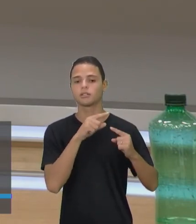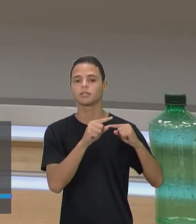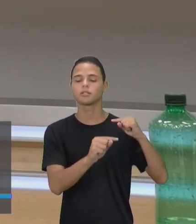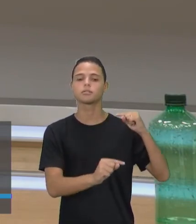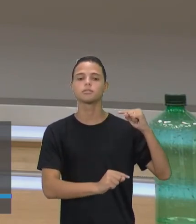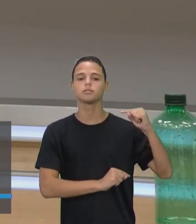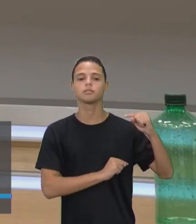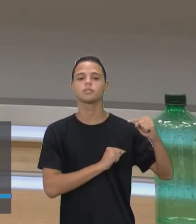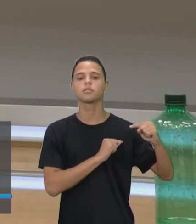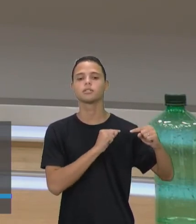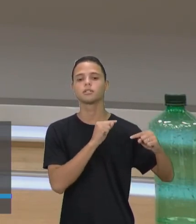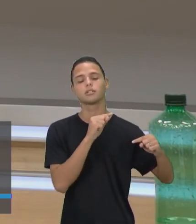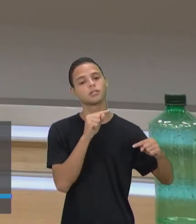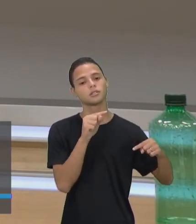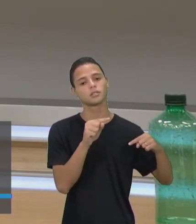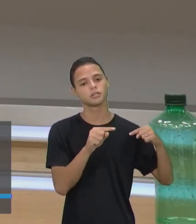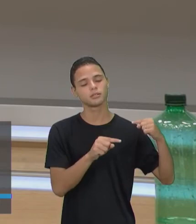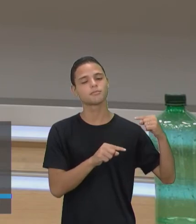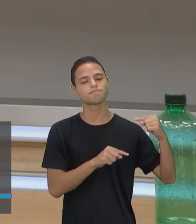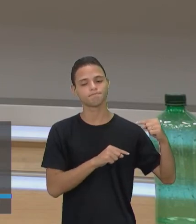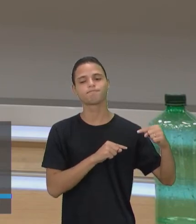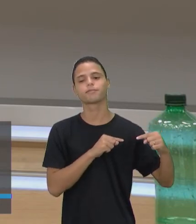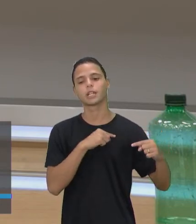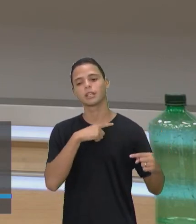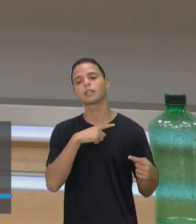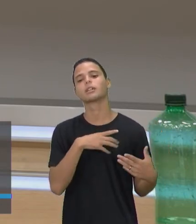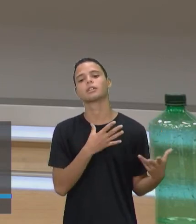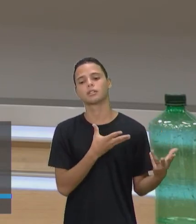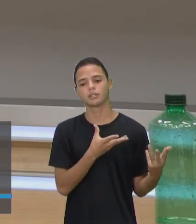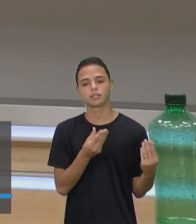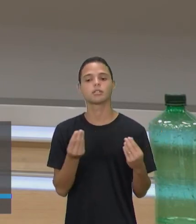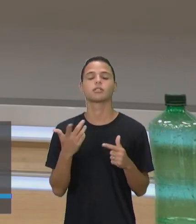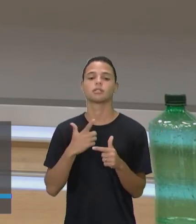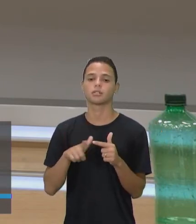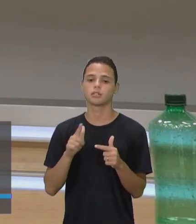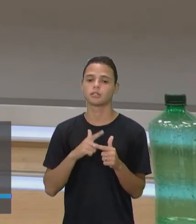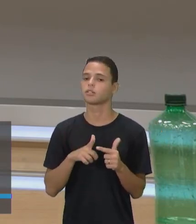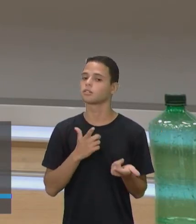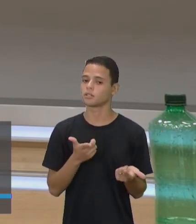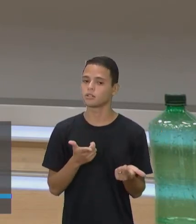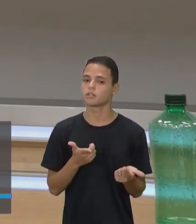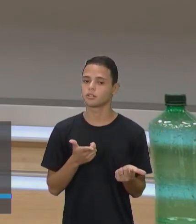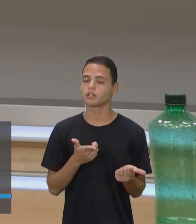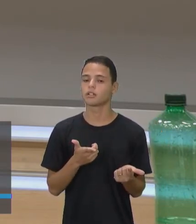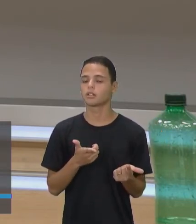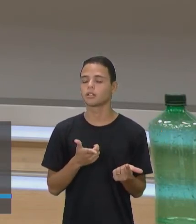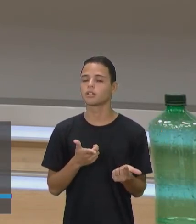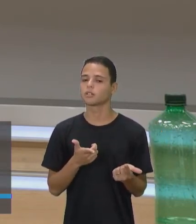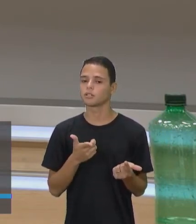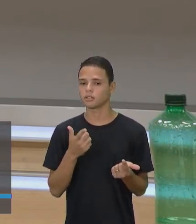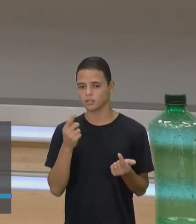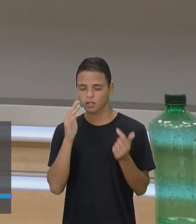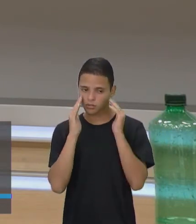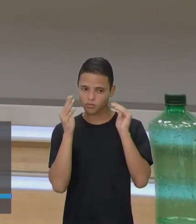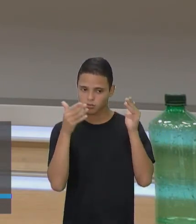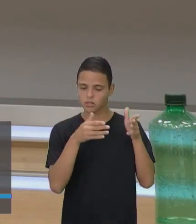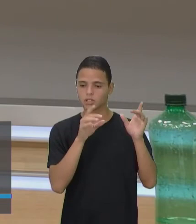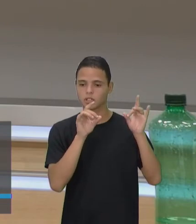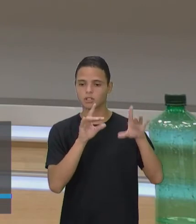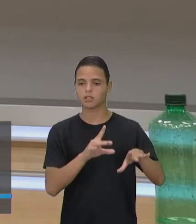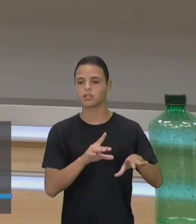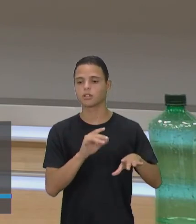ciclo e de formas mas muito prejudiciais. E até voltando aqui um pouco para o lixo, quando a gente pensa